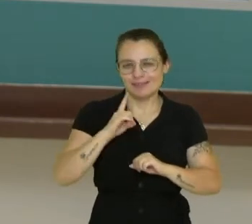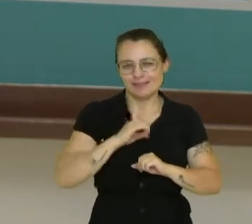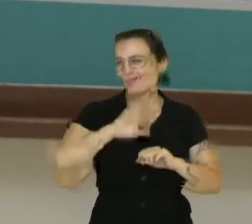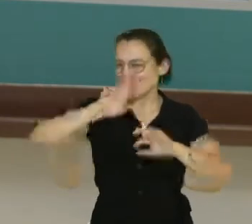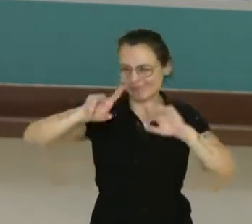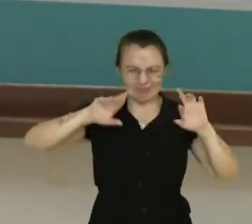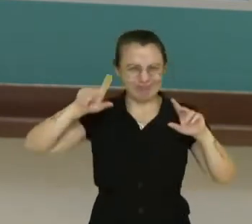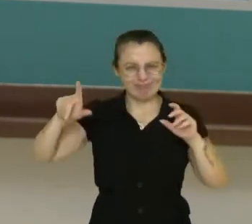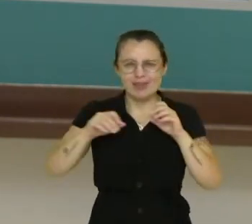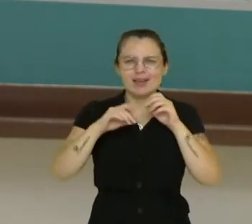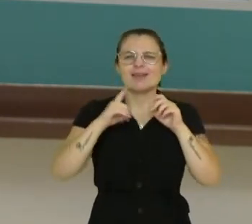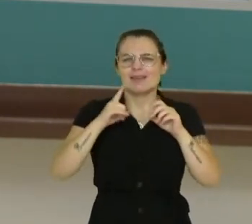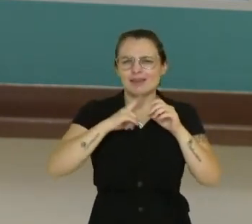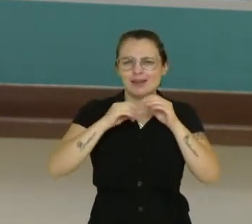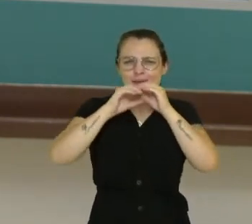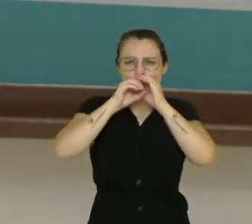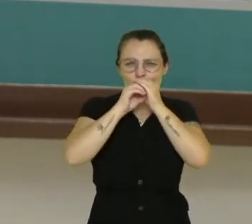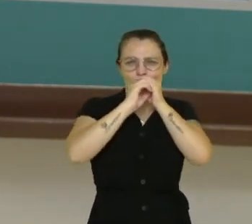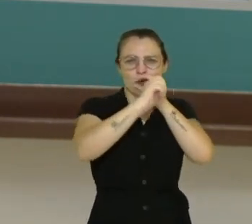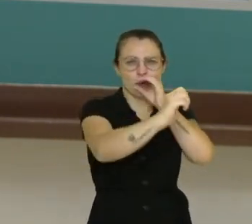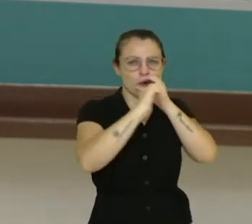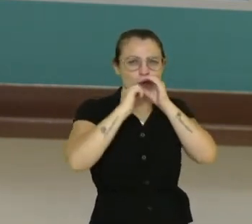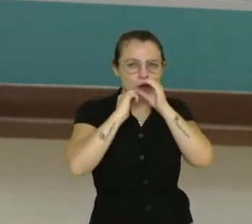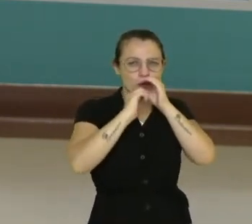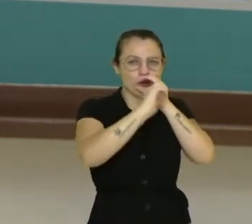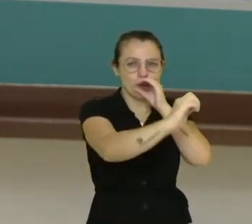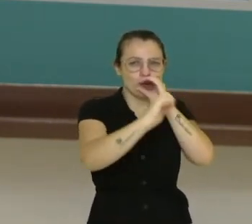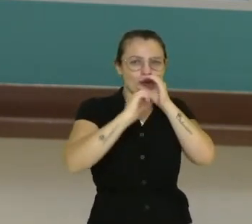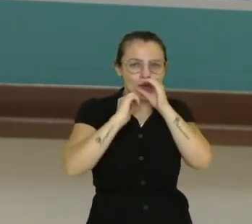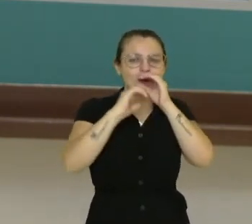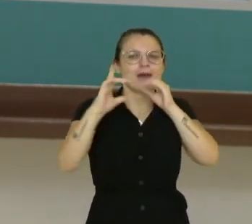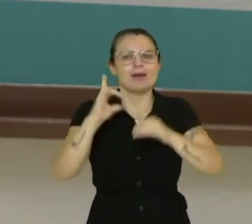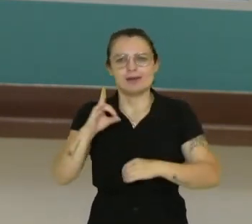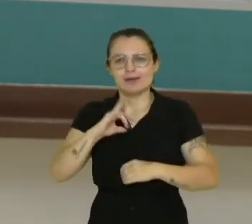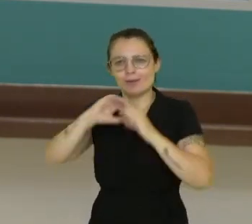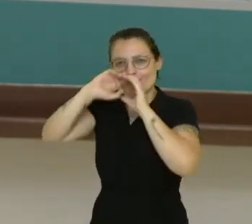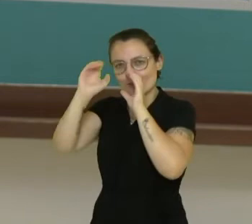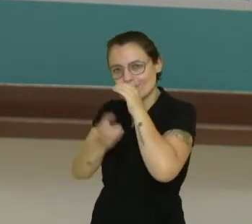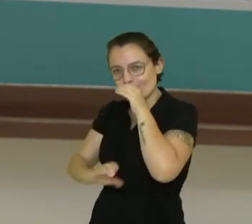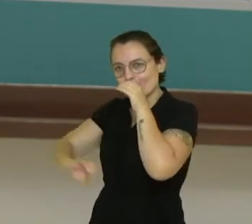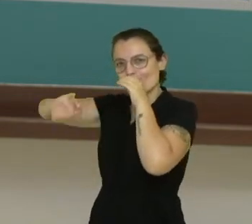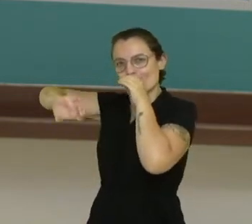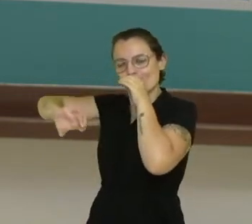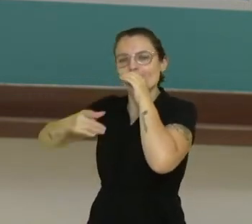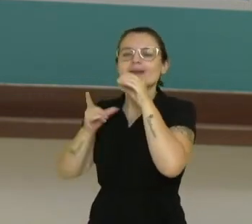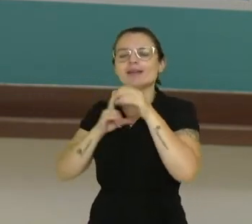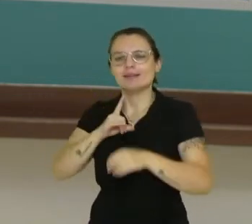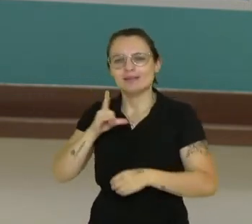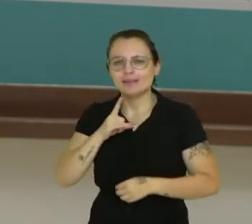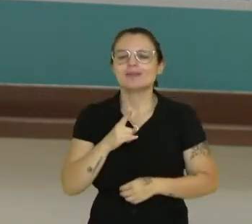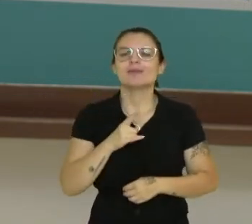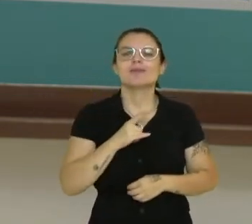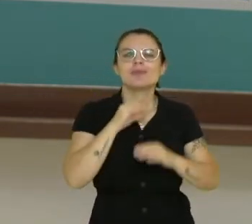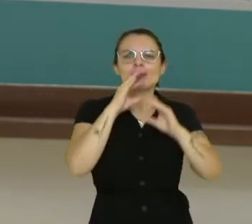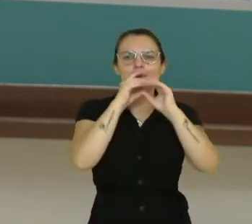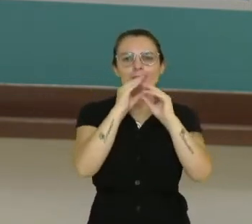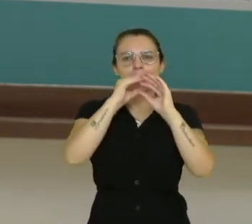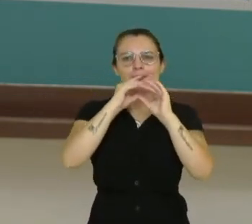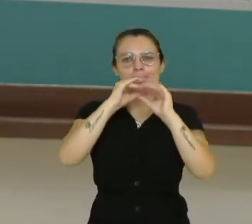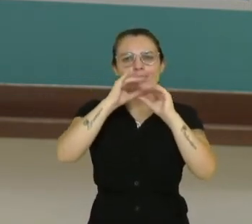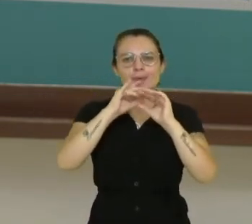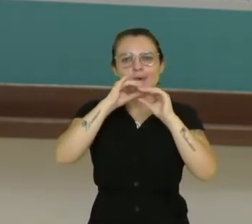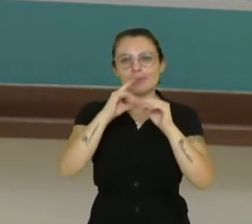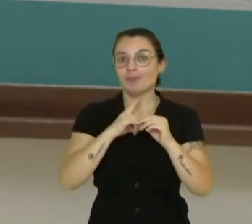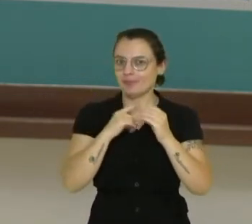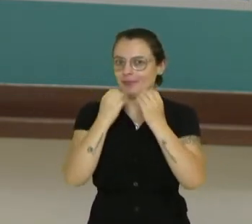vários tipos de instrumento que a partir do momento em que você sopra, você produz um som. E aí existe um